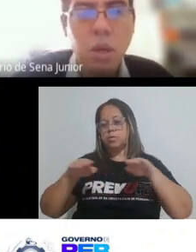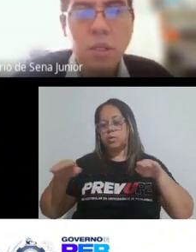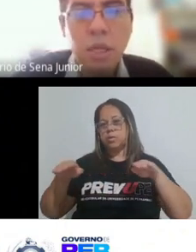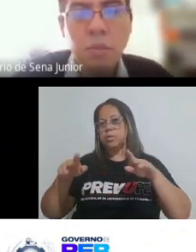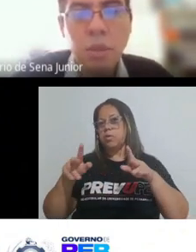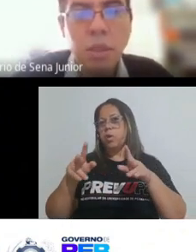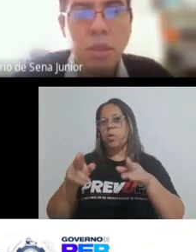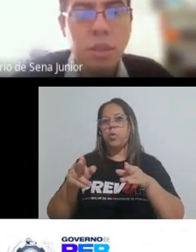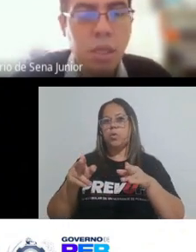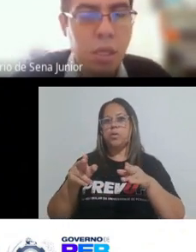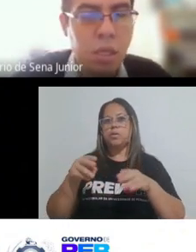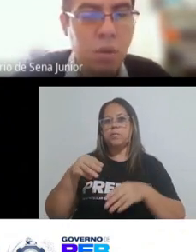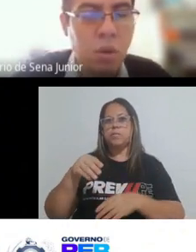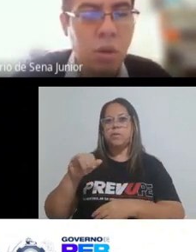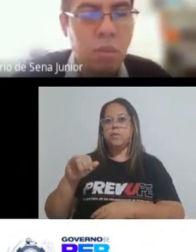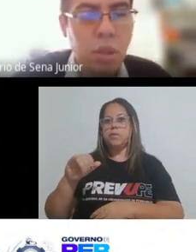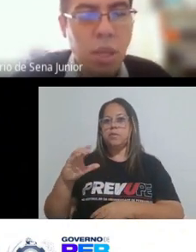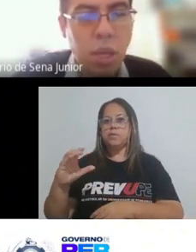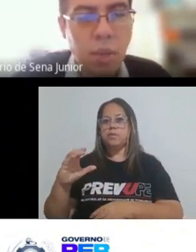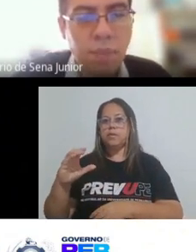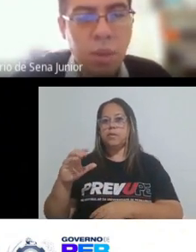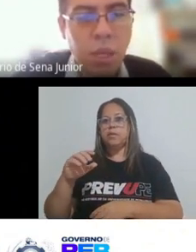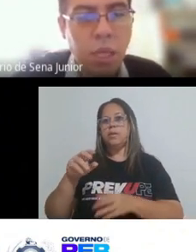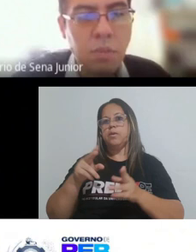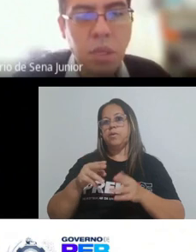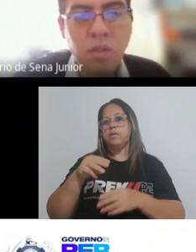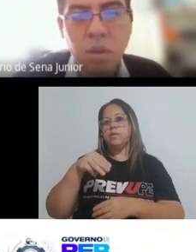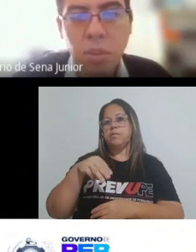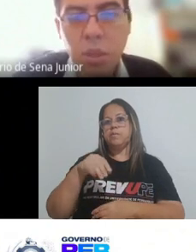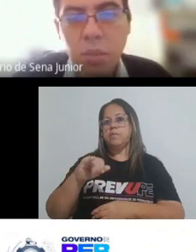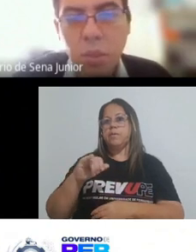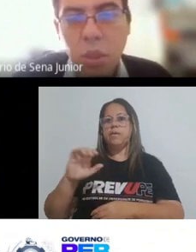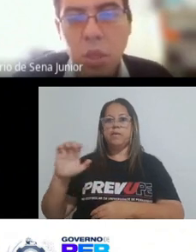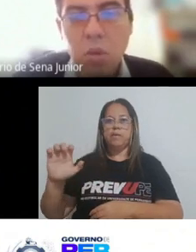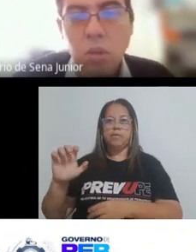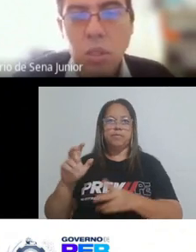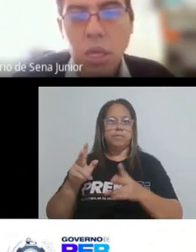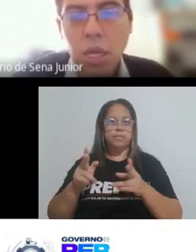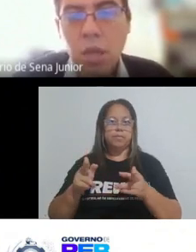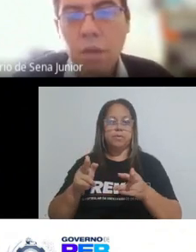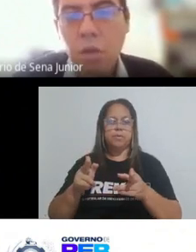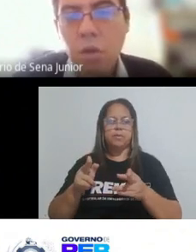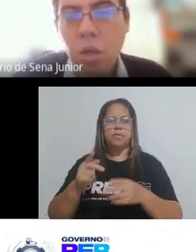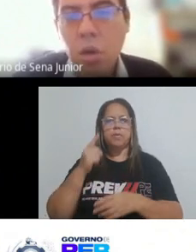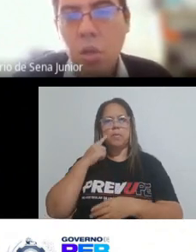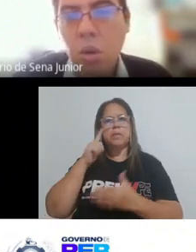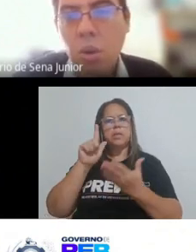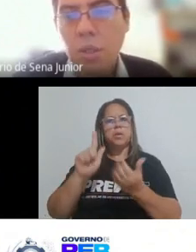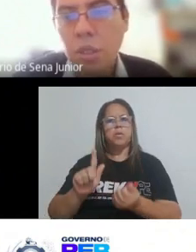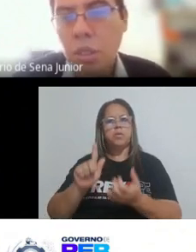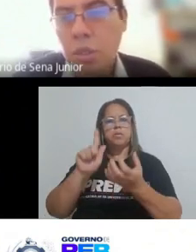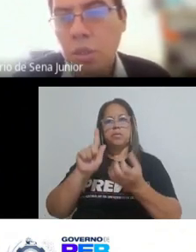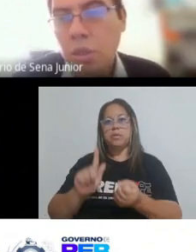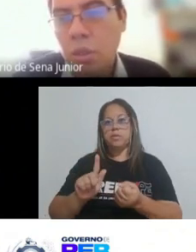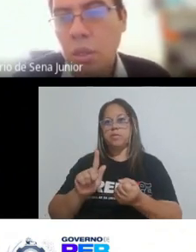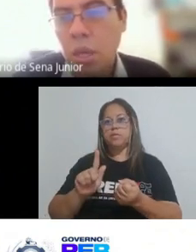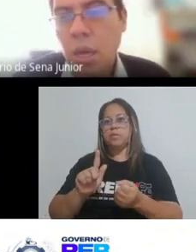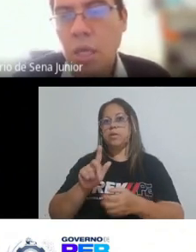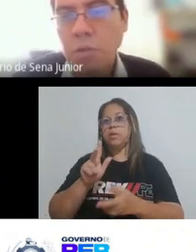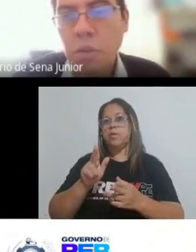iguais a µC igual a µE respectivamente. Considere a gravidade local igual a G.